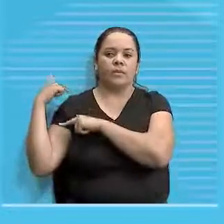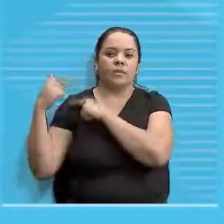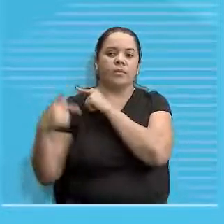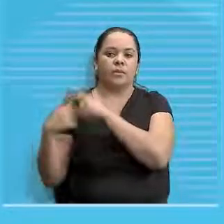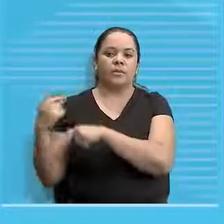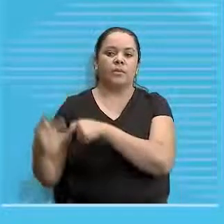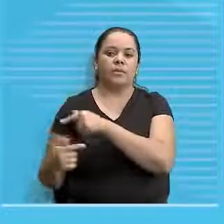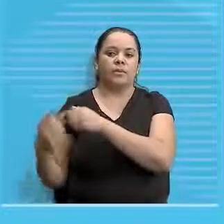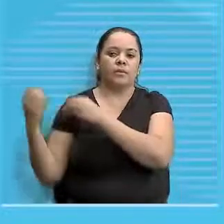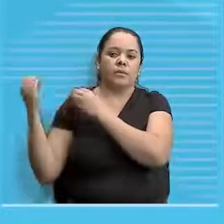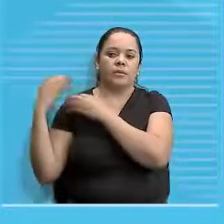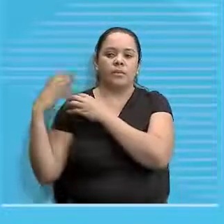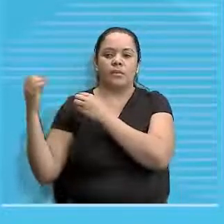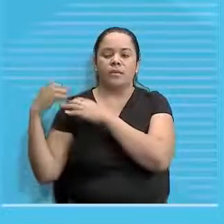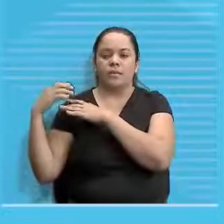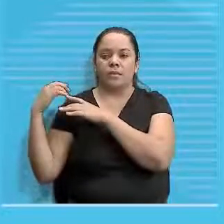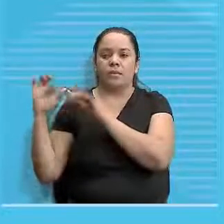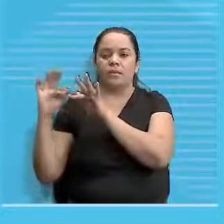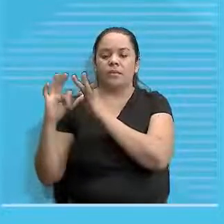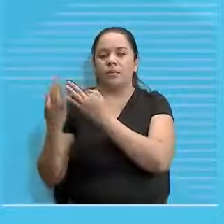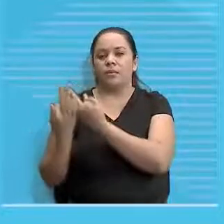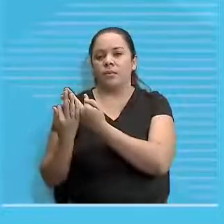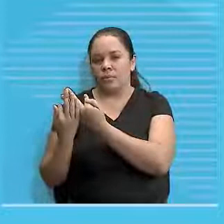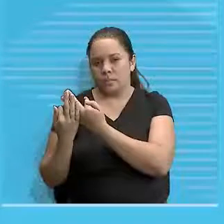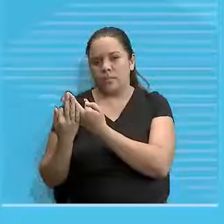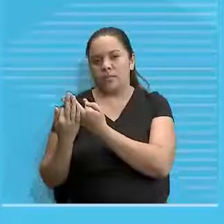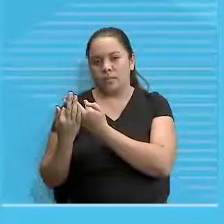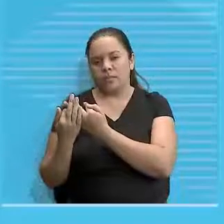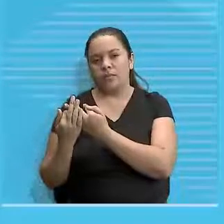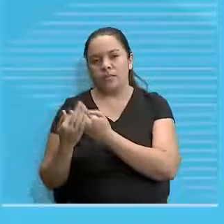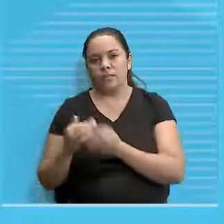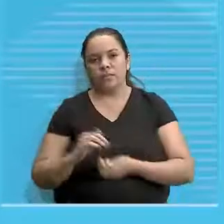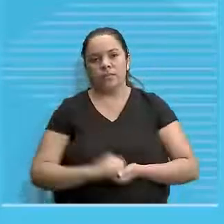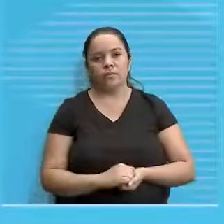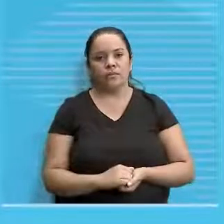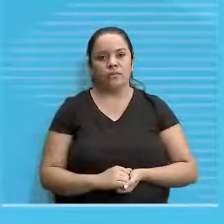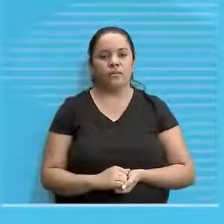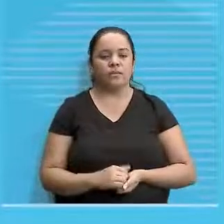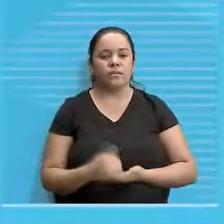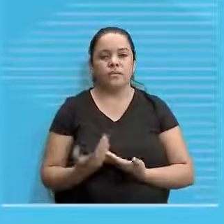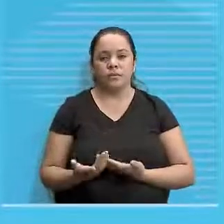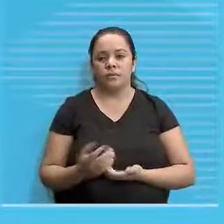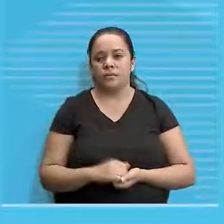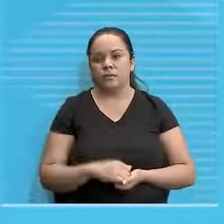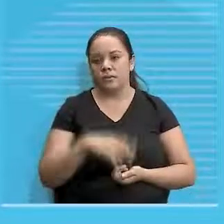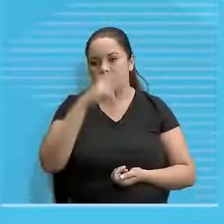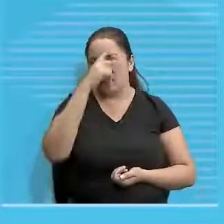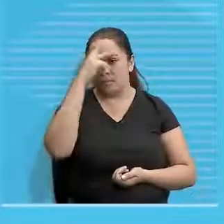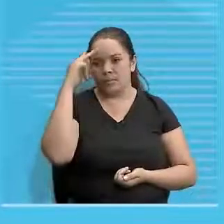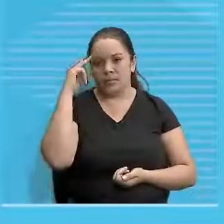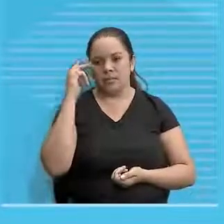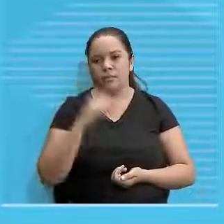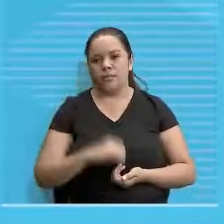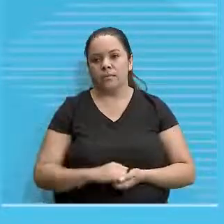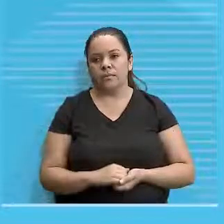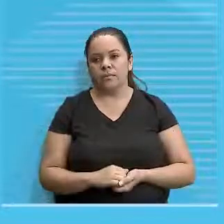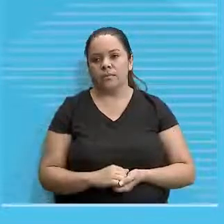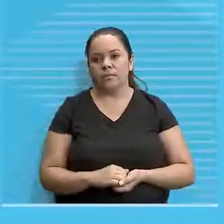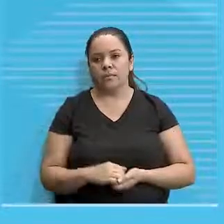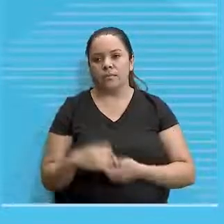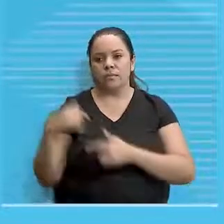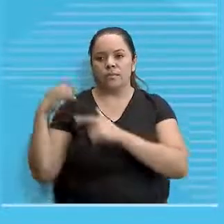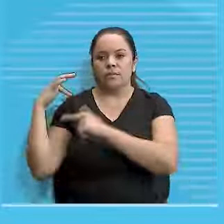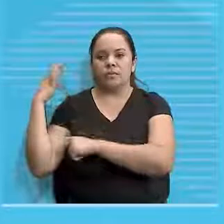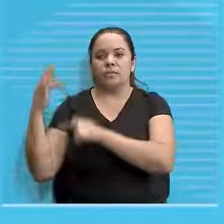me criaram, que me educaram, que me socializaram. E essas pessoas, os meus pais, também receberam